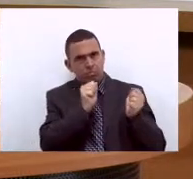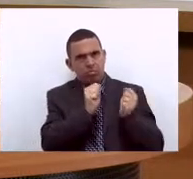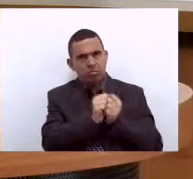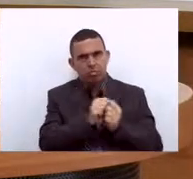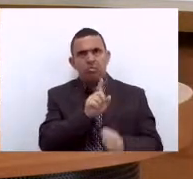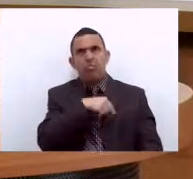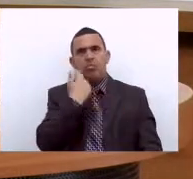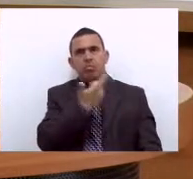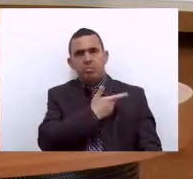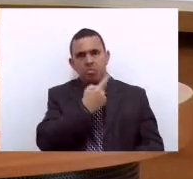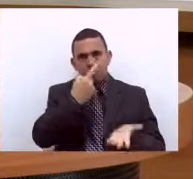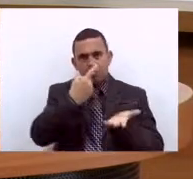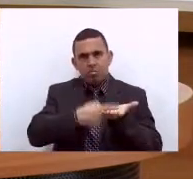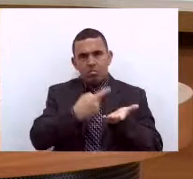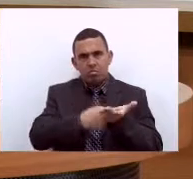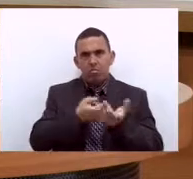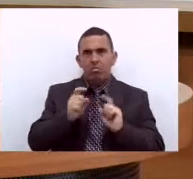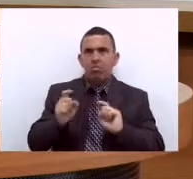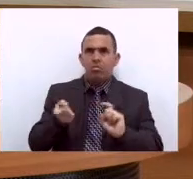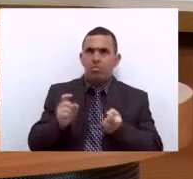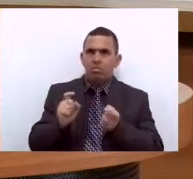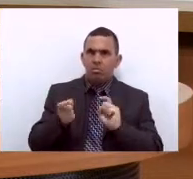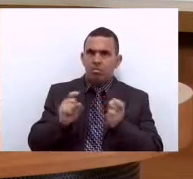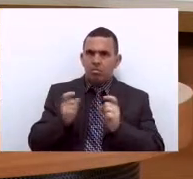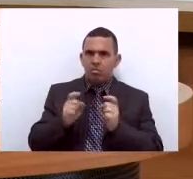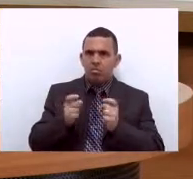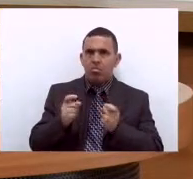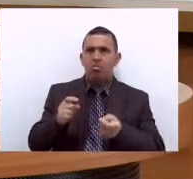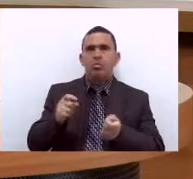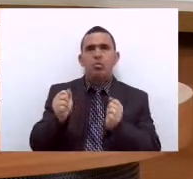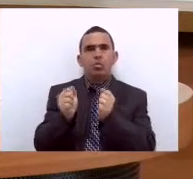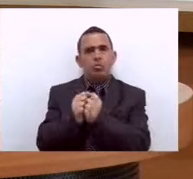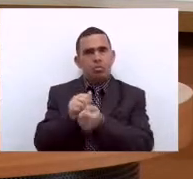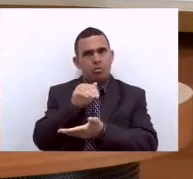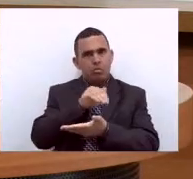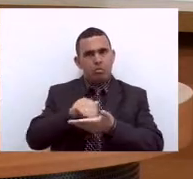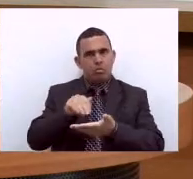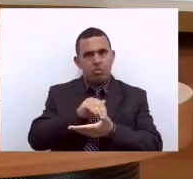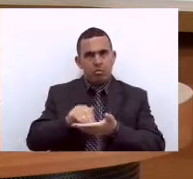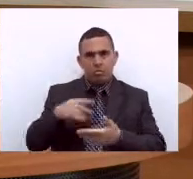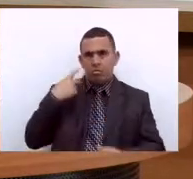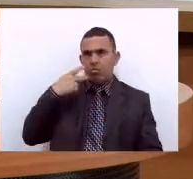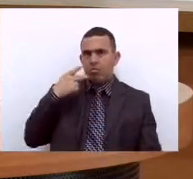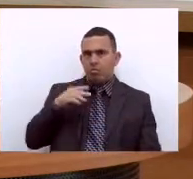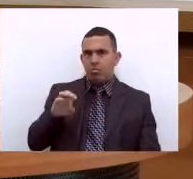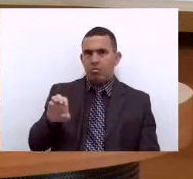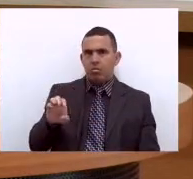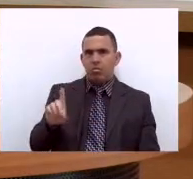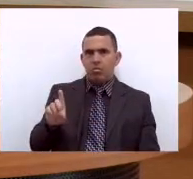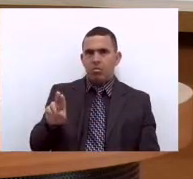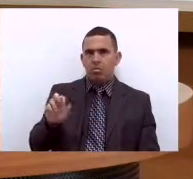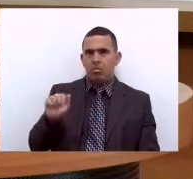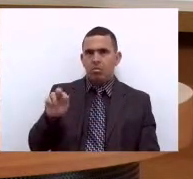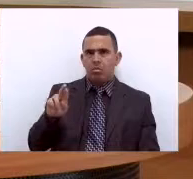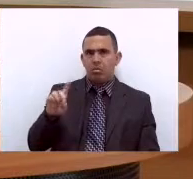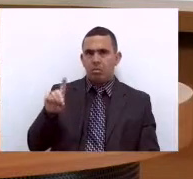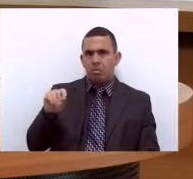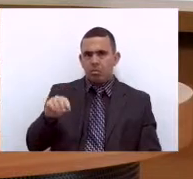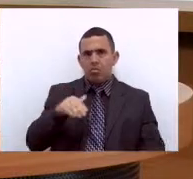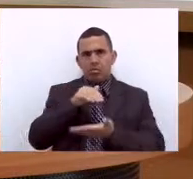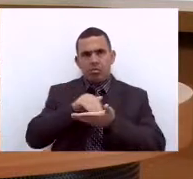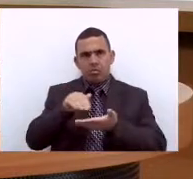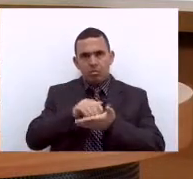para nós marcarmos aí uma reunião com o secretário, vereador Eduardo Barreto, de Finanças, com o